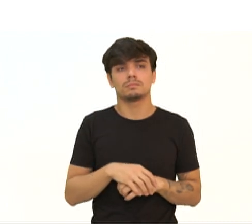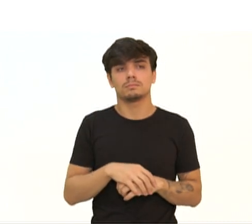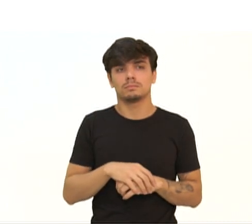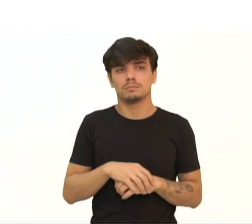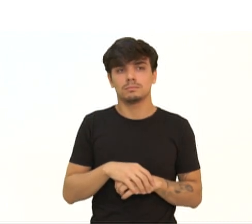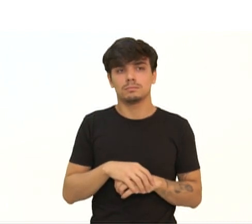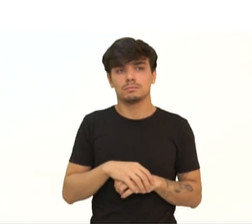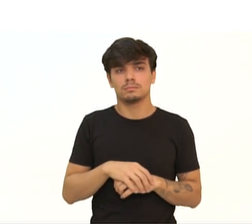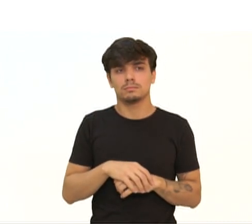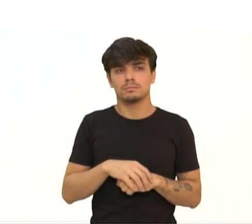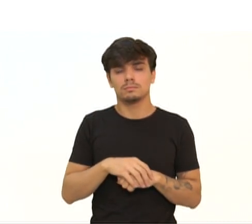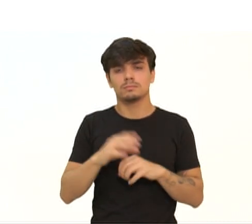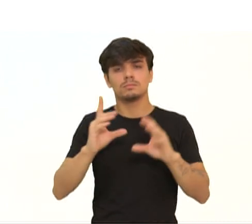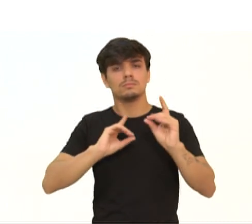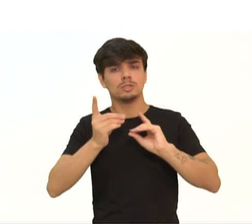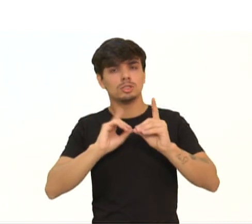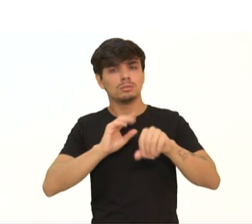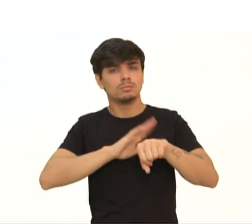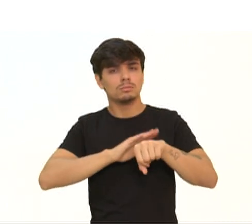meio assustado.